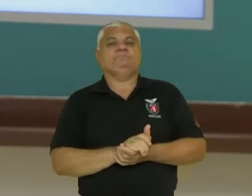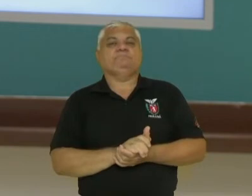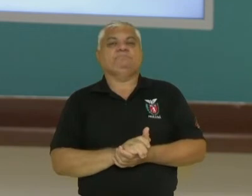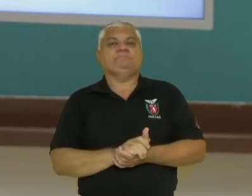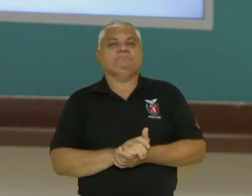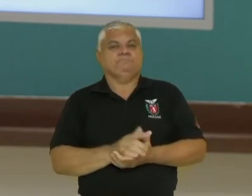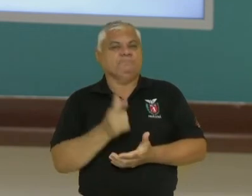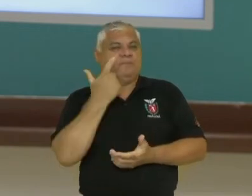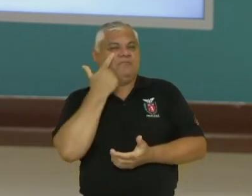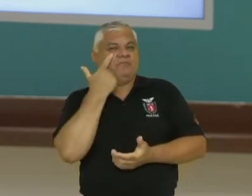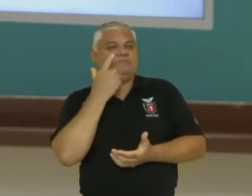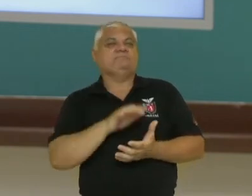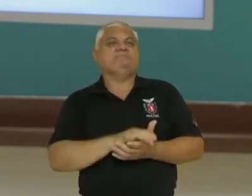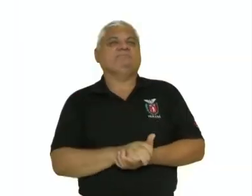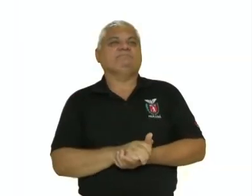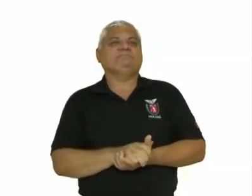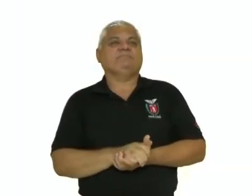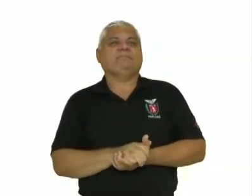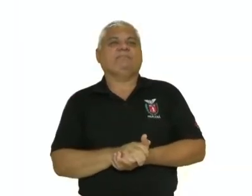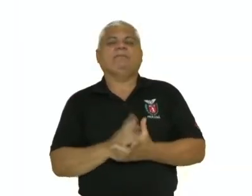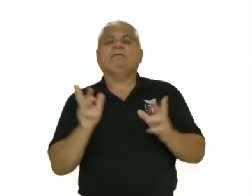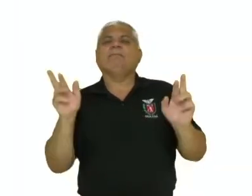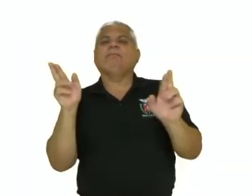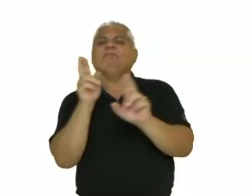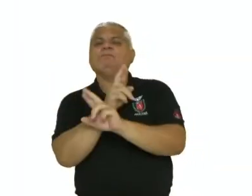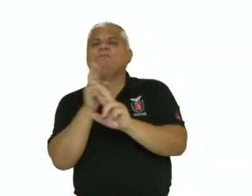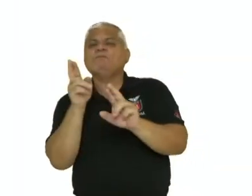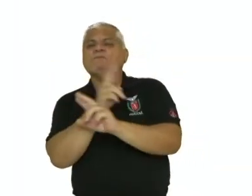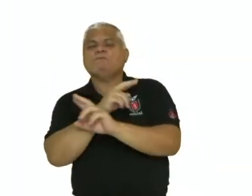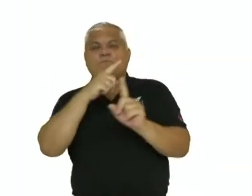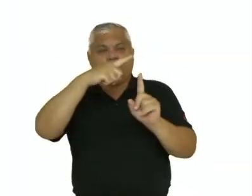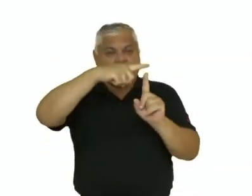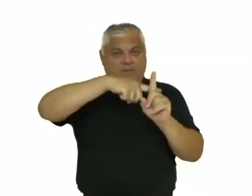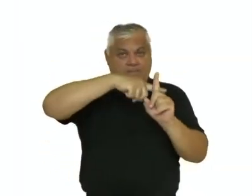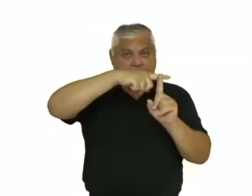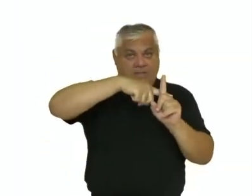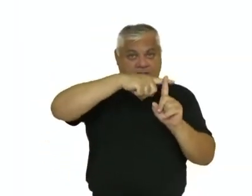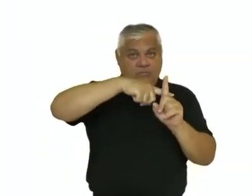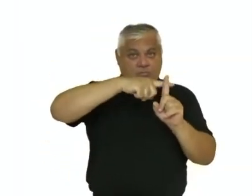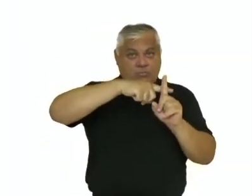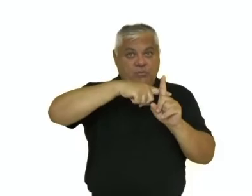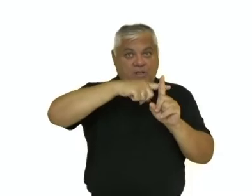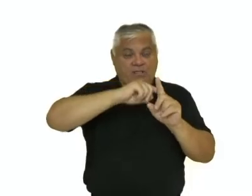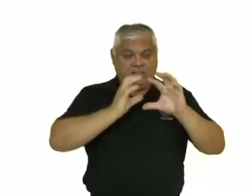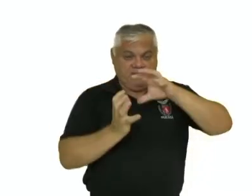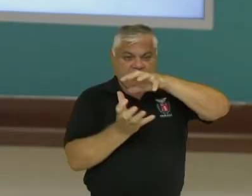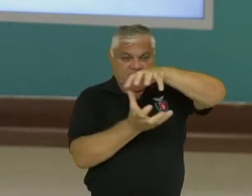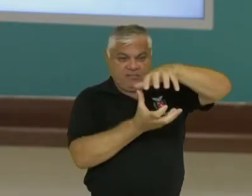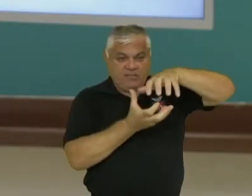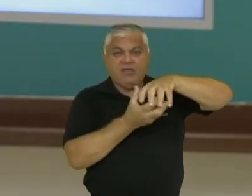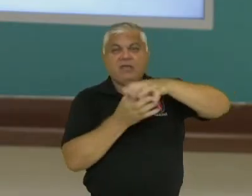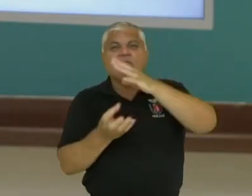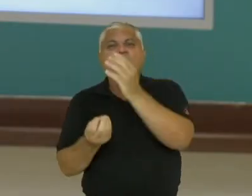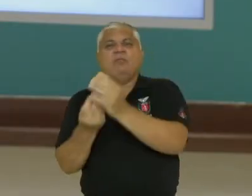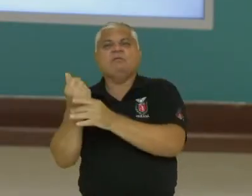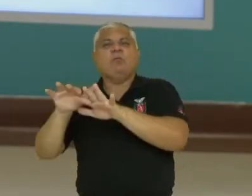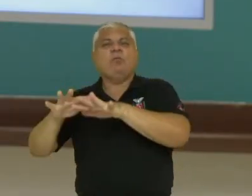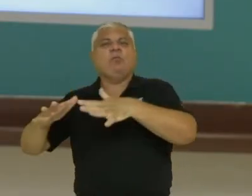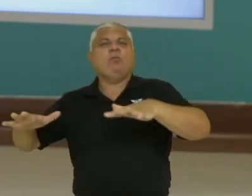atividade. Vamos dar uma olhadinha? Qual é a relação entre a temperatura da superfície da Terra e a formação dos